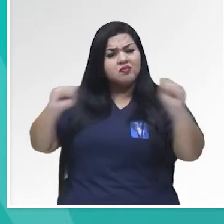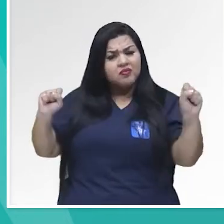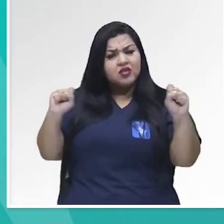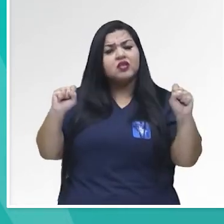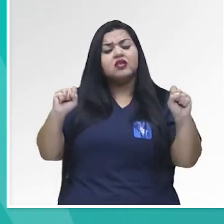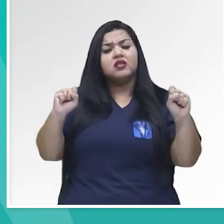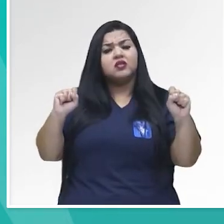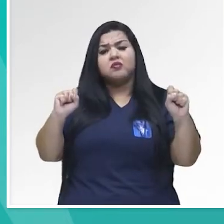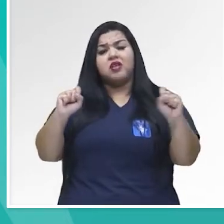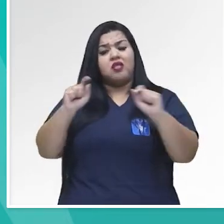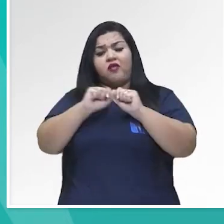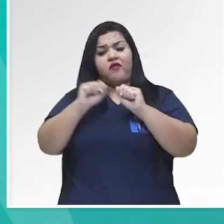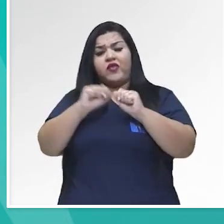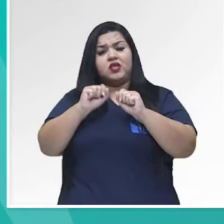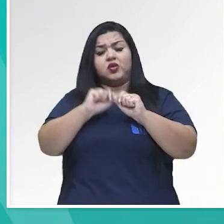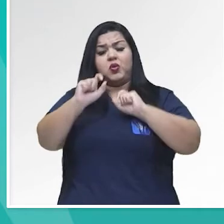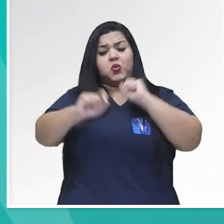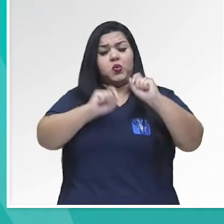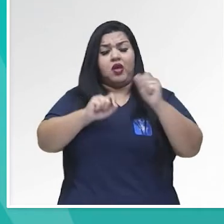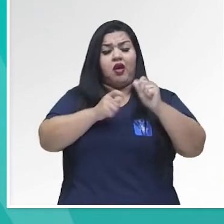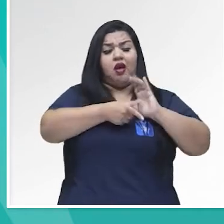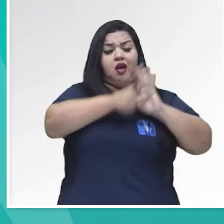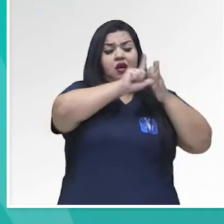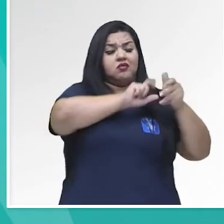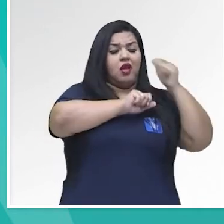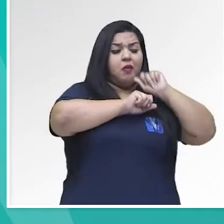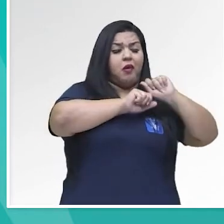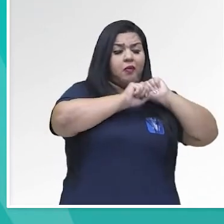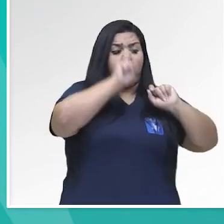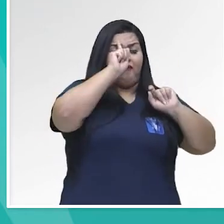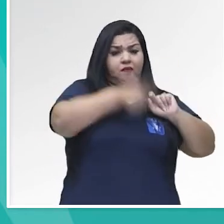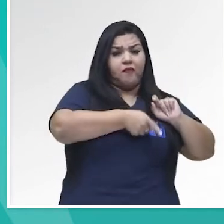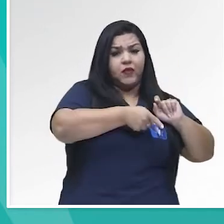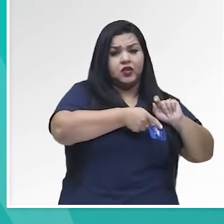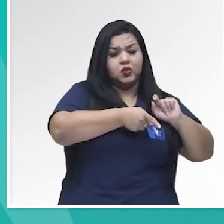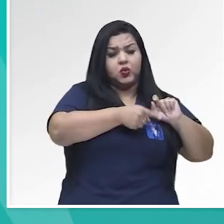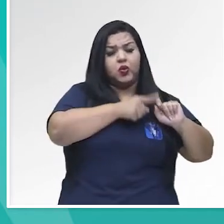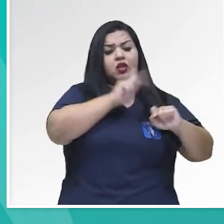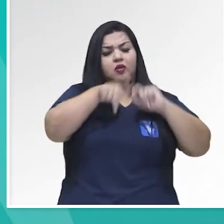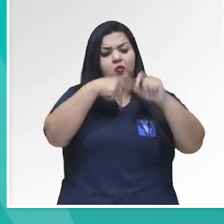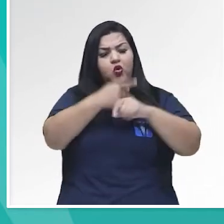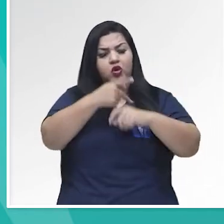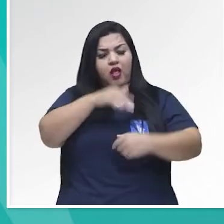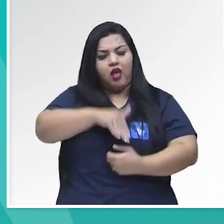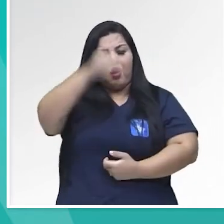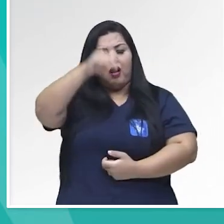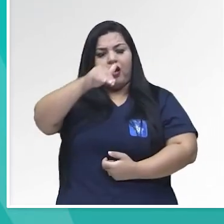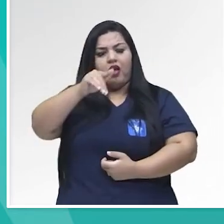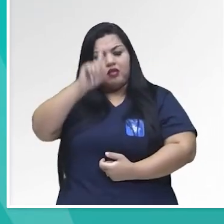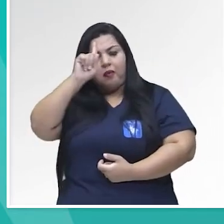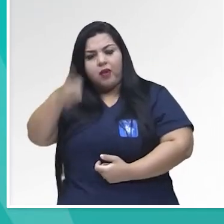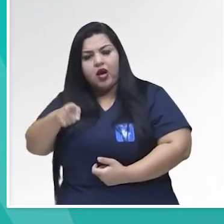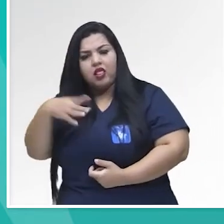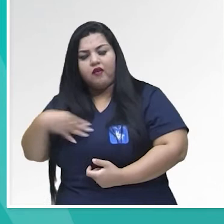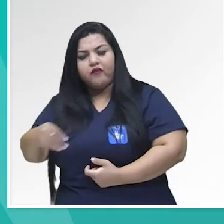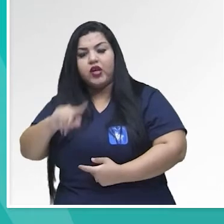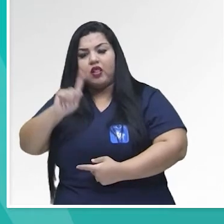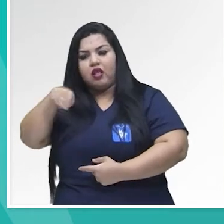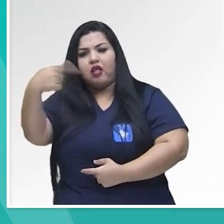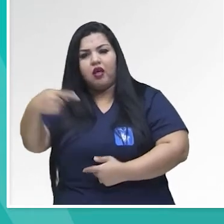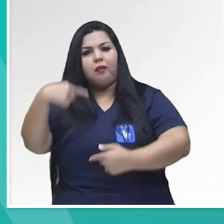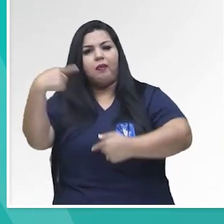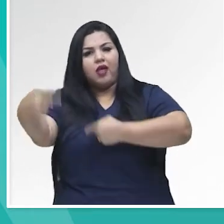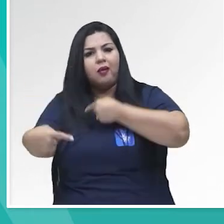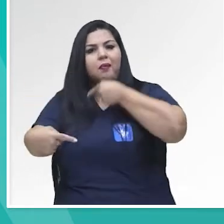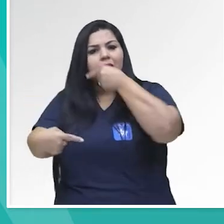não reproduzir esse paradigma com a própria filha? E aí eu vou te dar logo a chave da leitura,